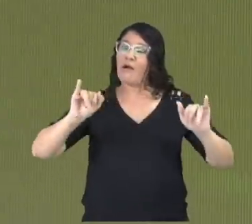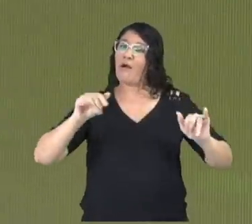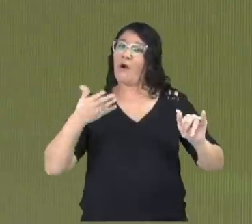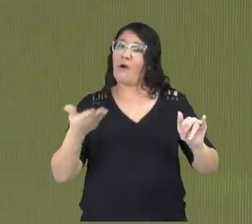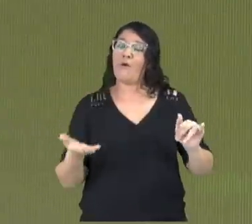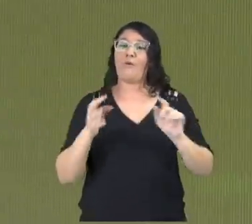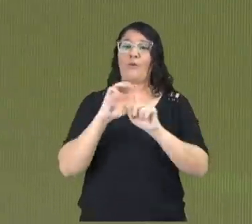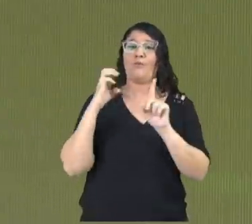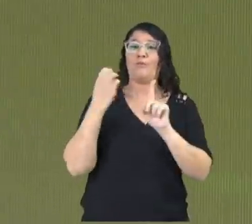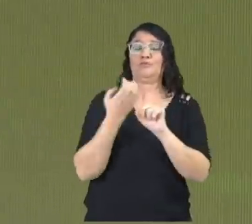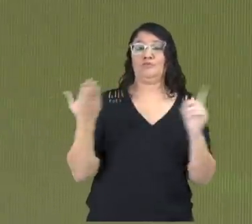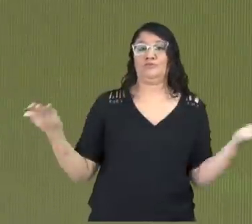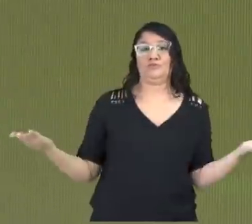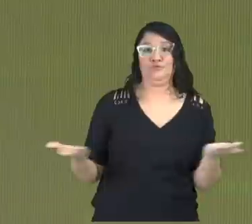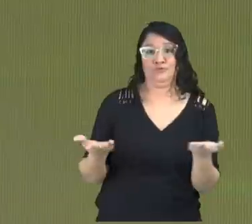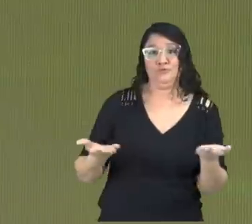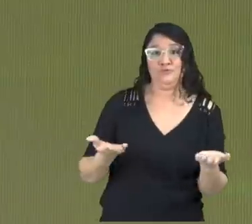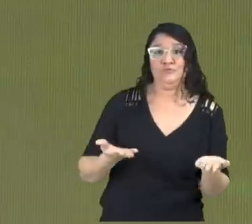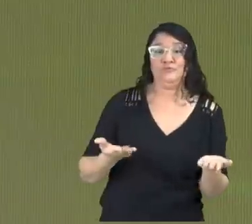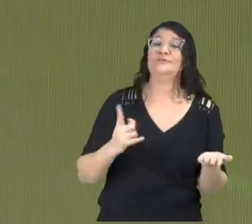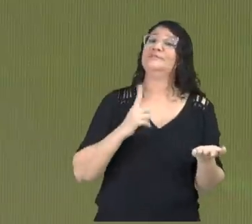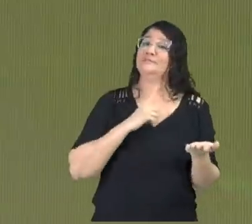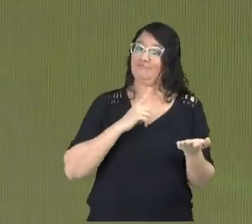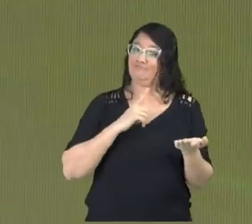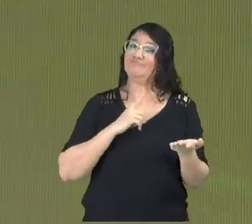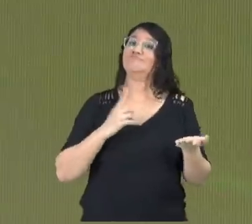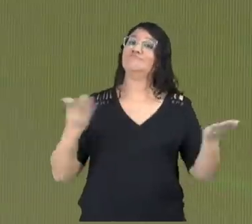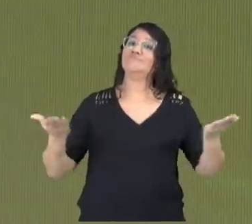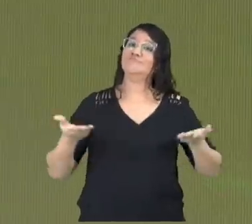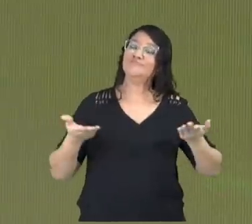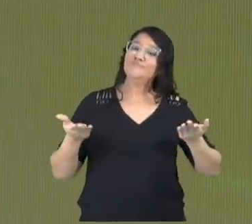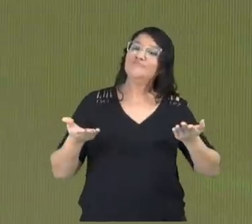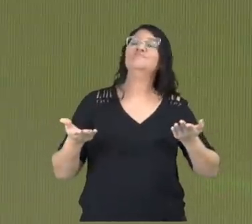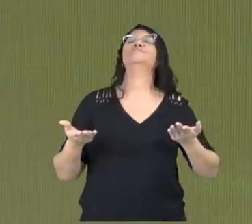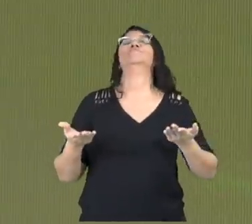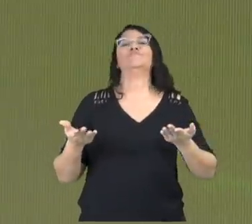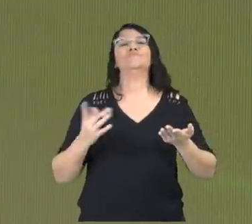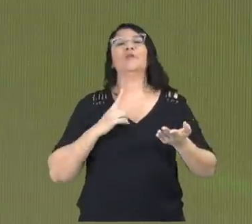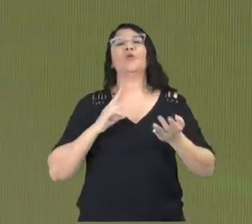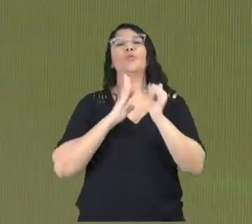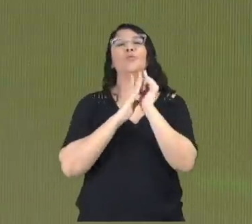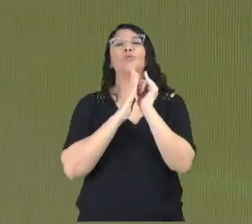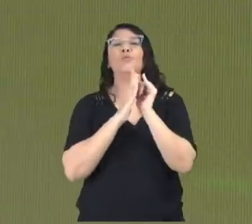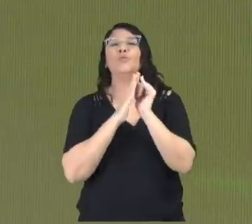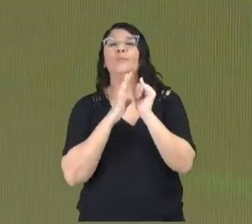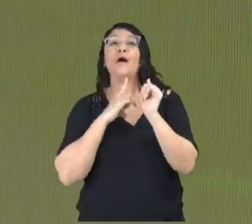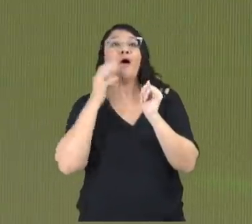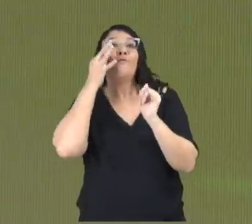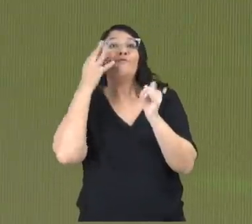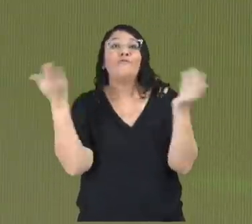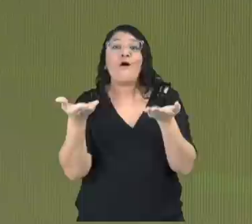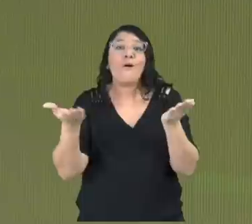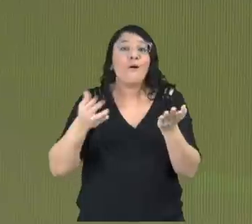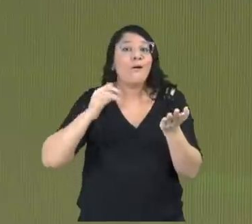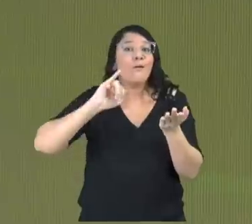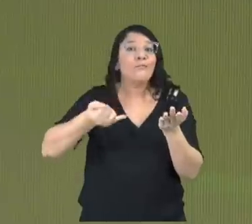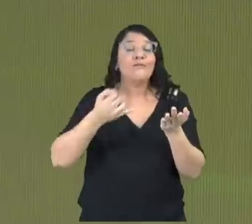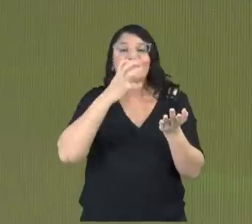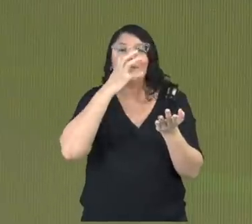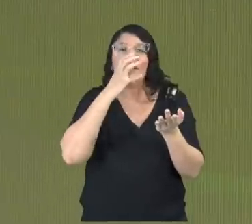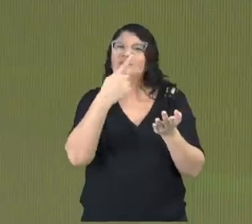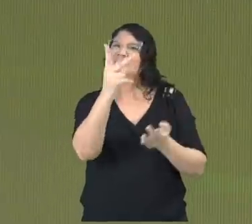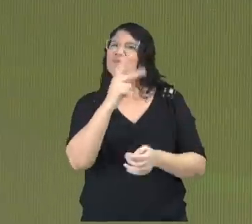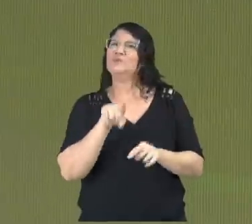hoje está sendo transmitido mais uma vez pelo YouTube. Manda para os teus irmãos, manda para os teus amigos. Nós vamos falar